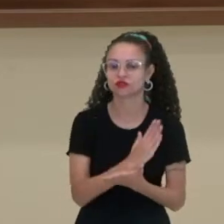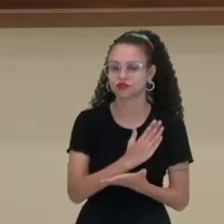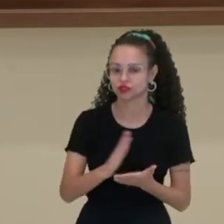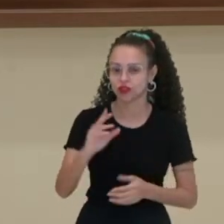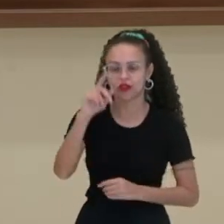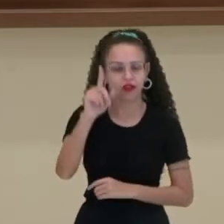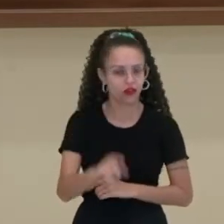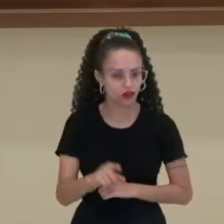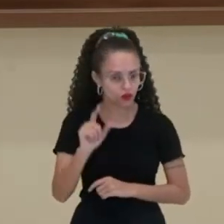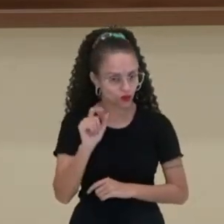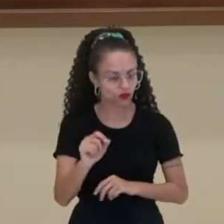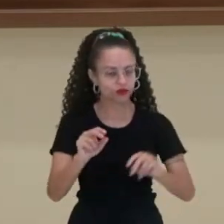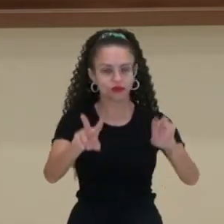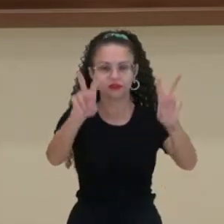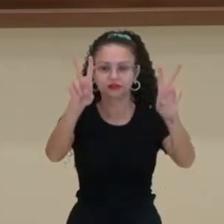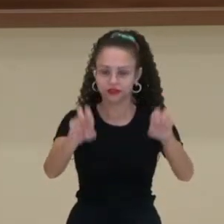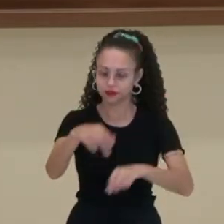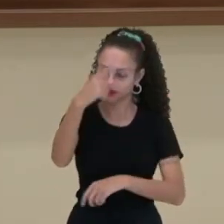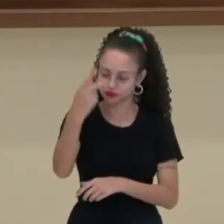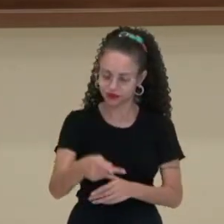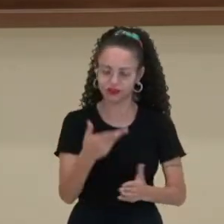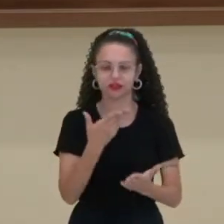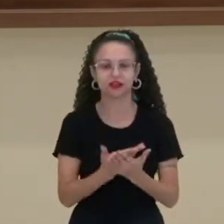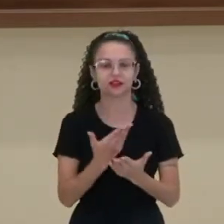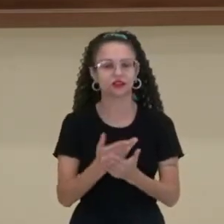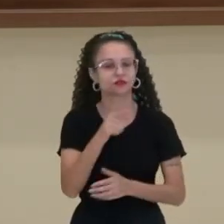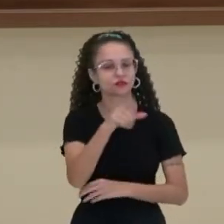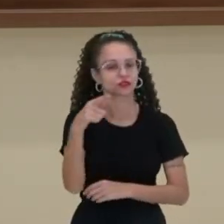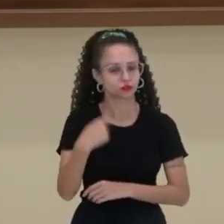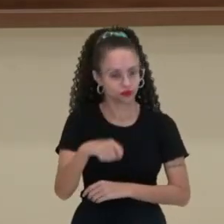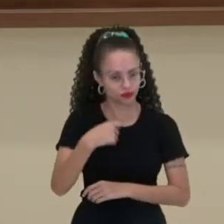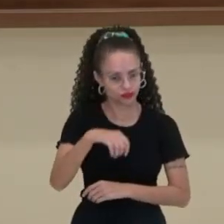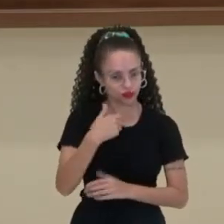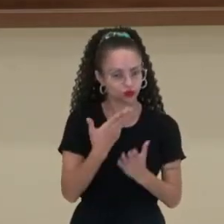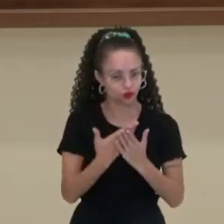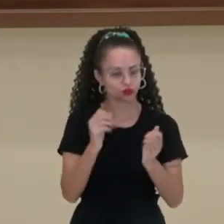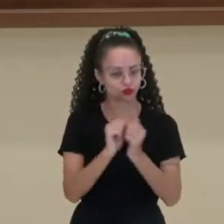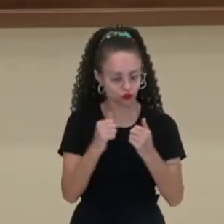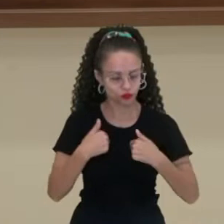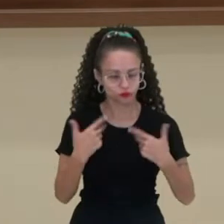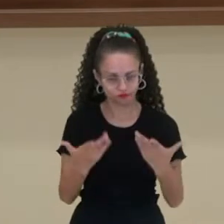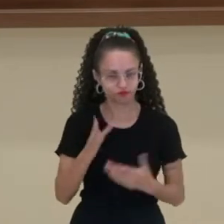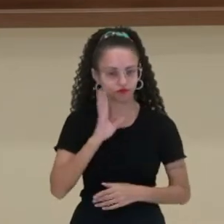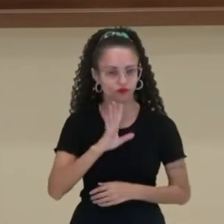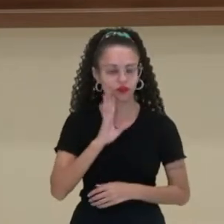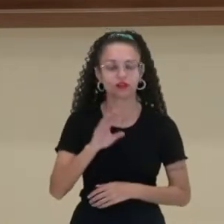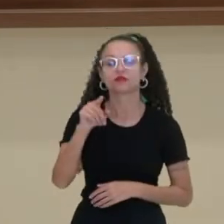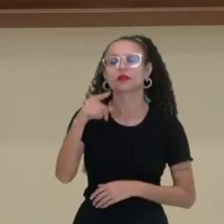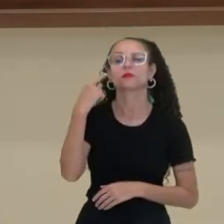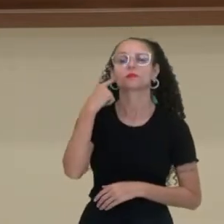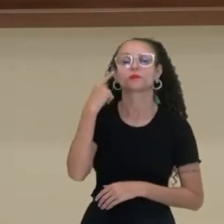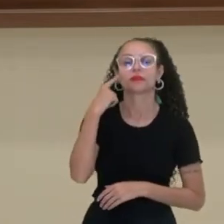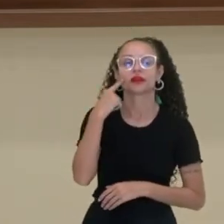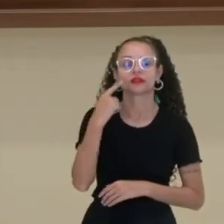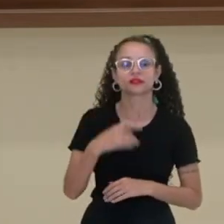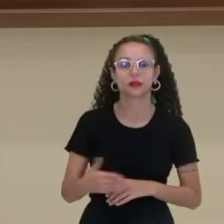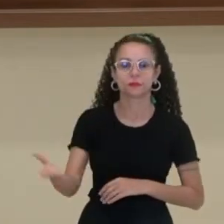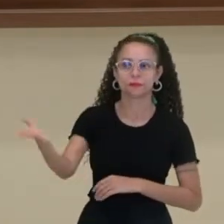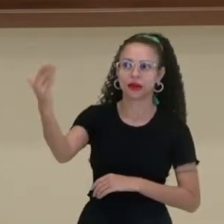grande tema desta aula que vocês precisam estudar junto comigo. Muito bacana. Pense o tamanho do